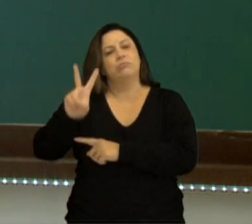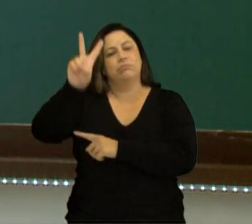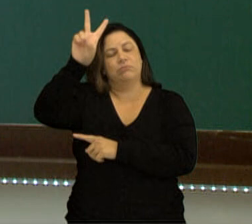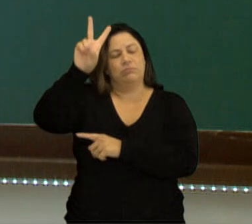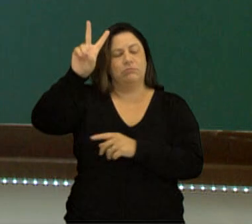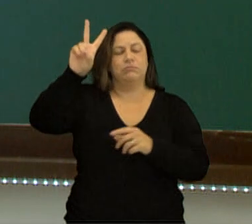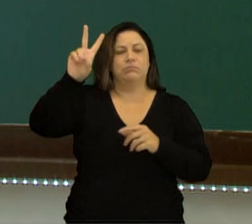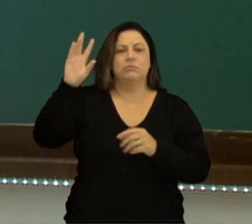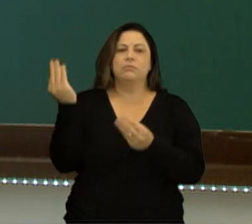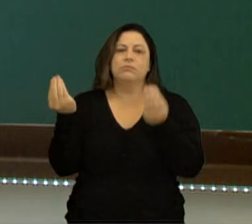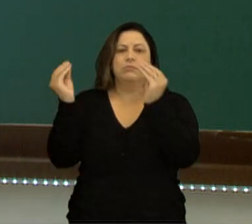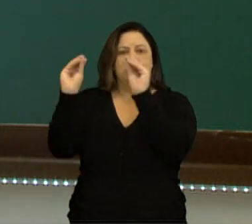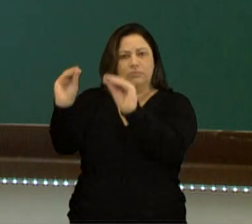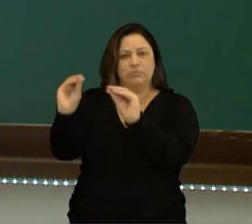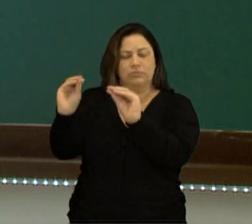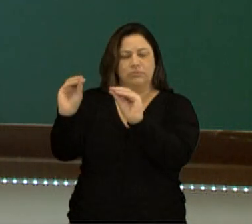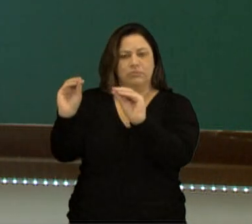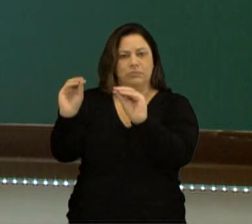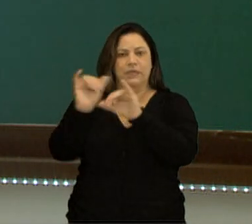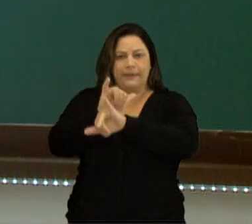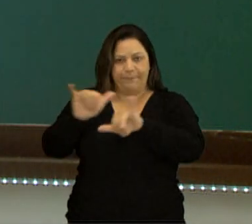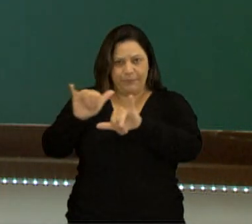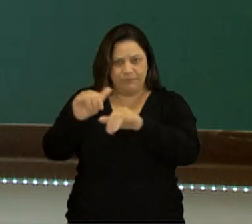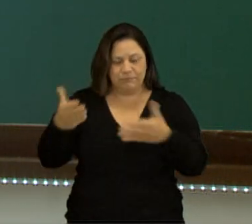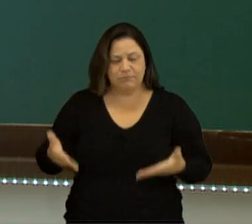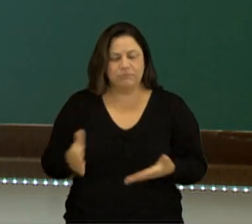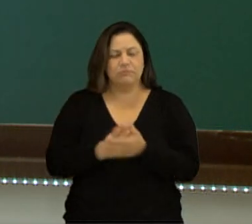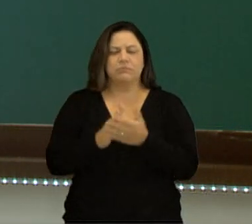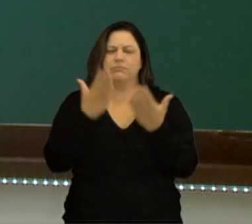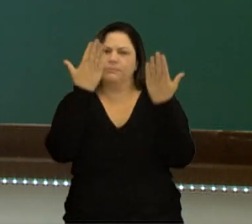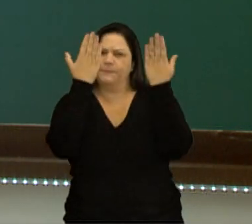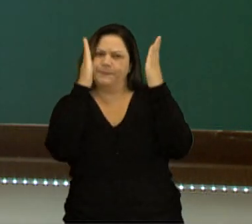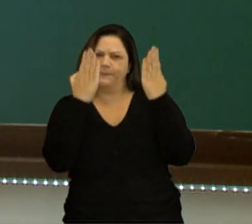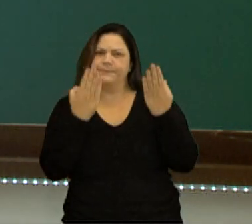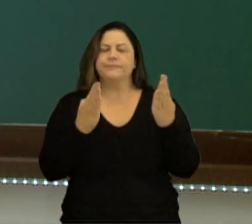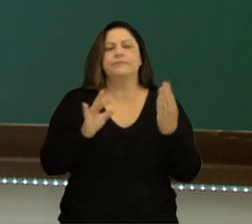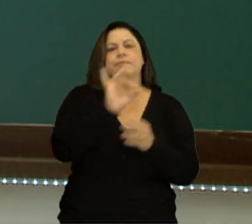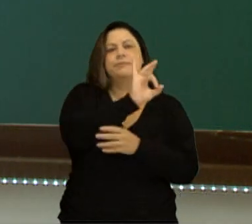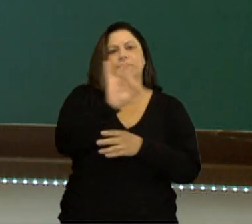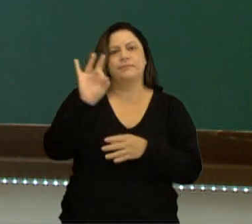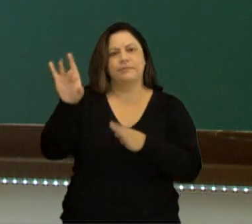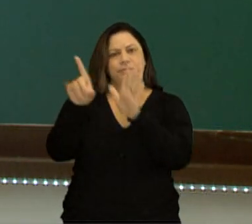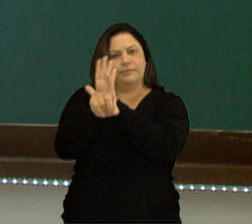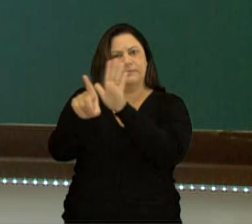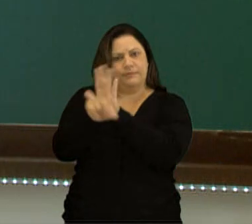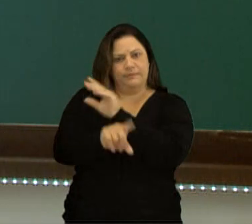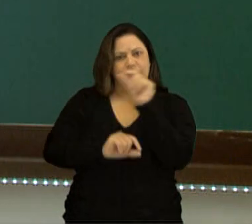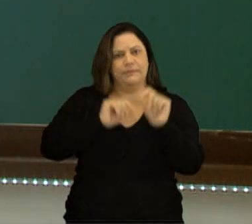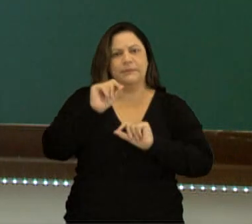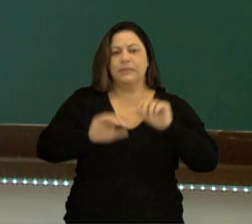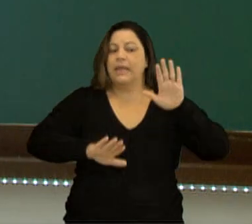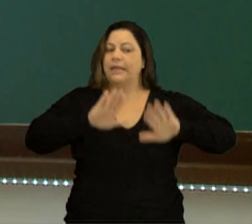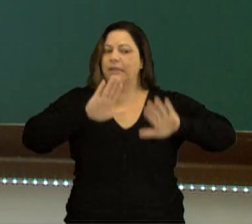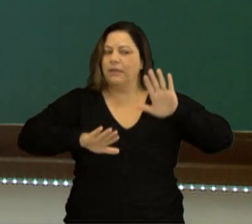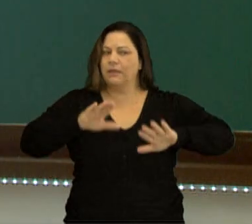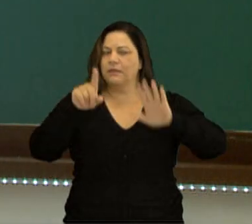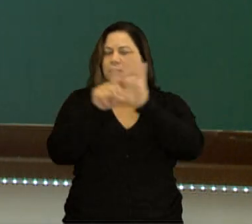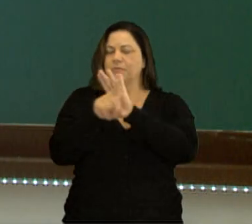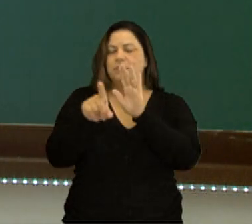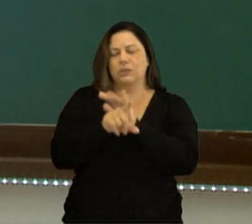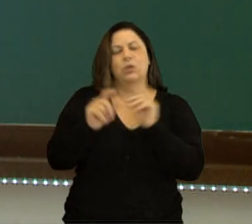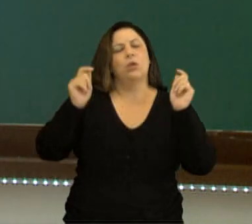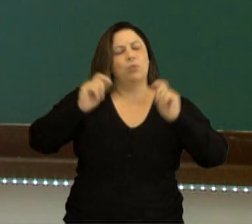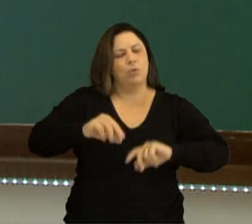estiver sendo colocado no enunciado. Vocês vão ter que analisar de acordo com cada questão, porque dependendo de quem fez a questão, pode